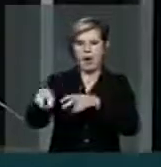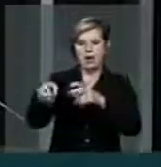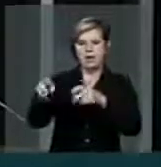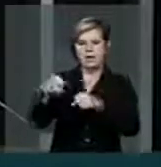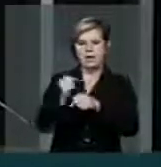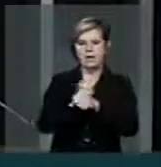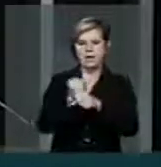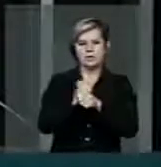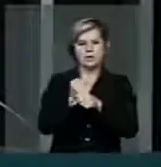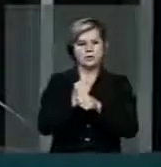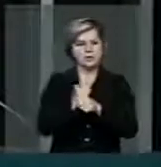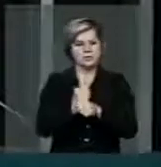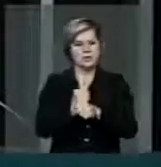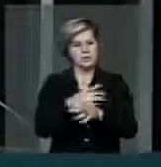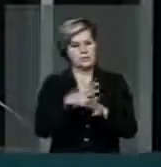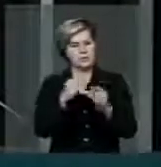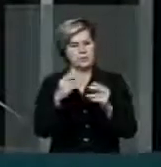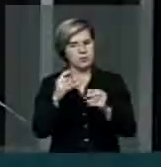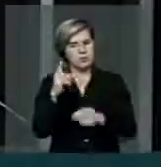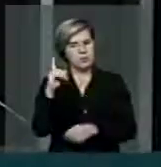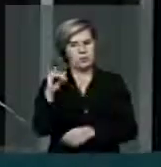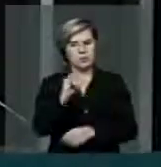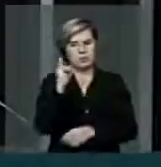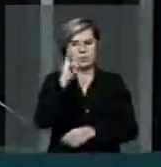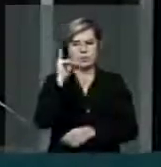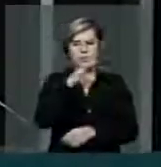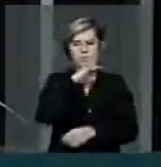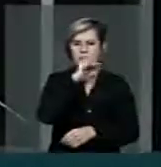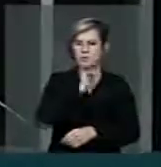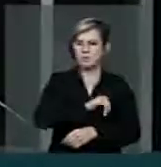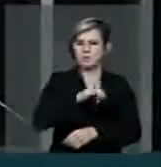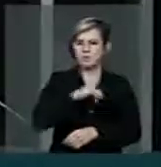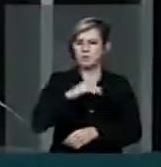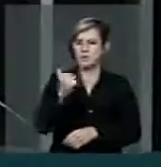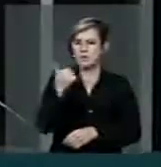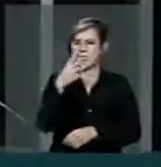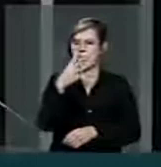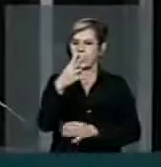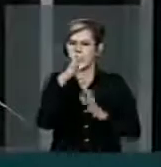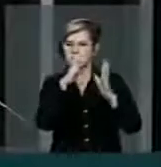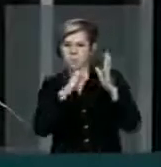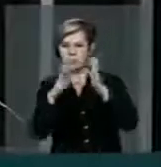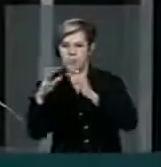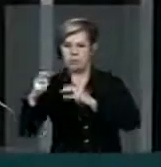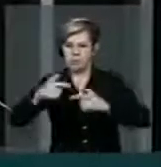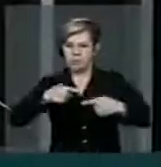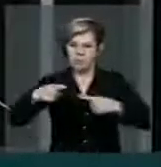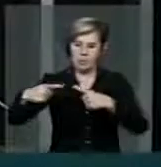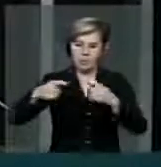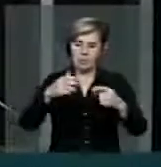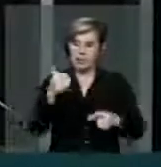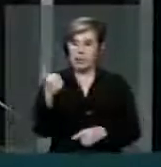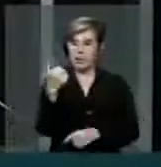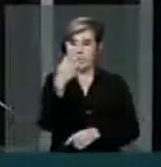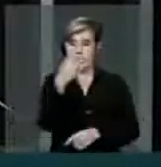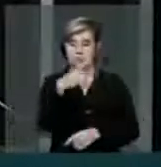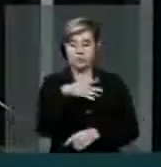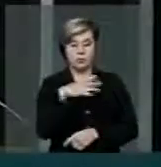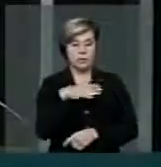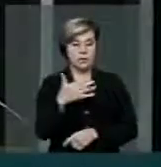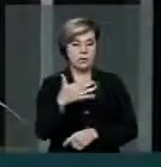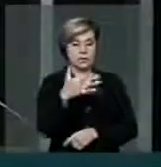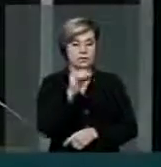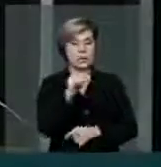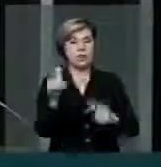23 conflitos relevantes. Só com a Vale S.A. ocorreram 14 conflitos. Desses 14 conflitos, 10 ocorreram